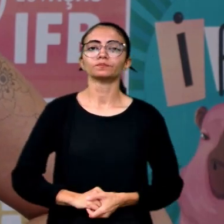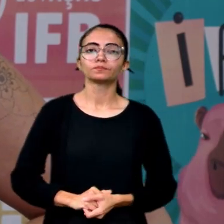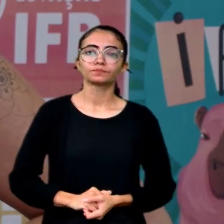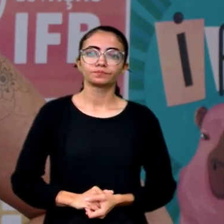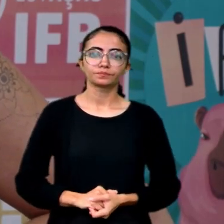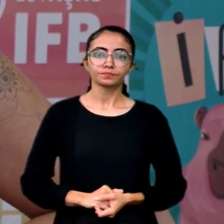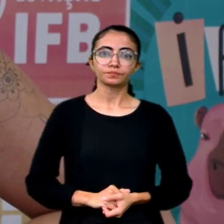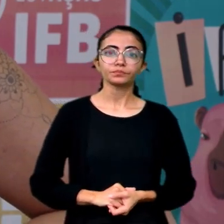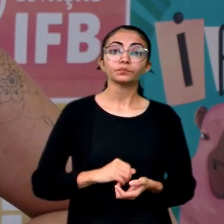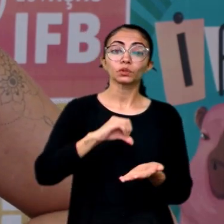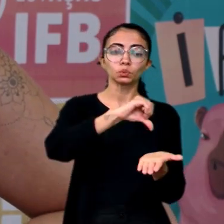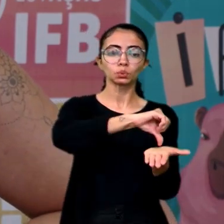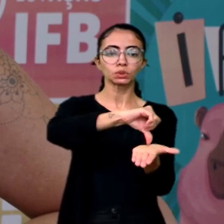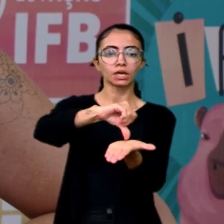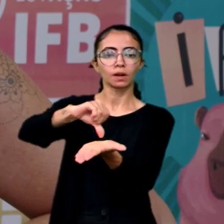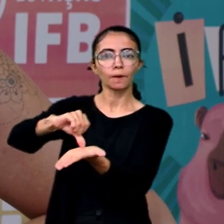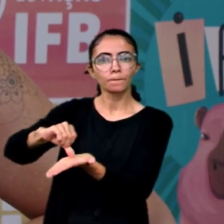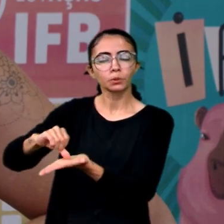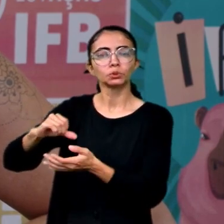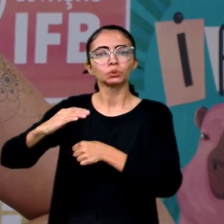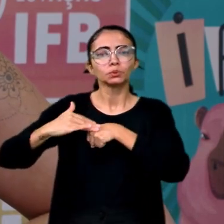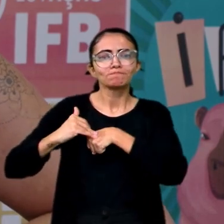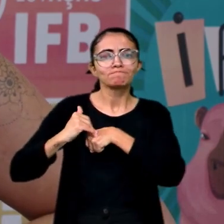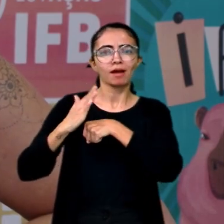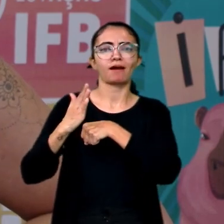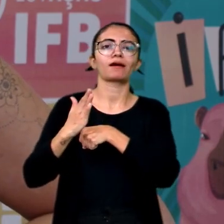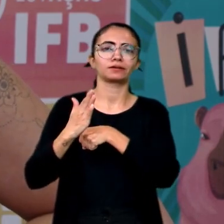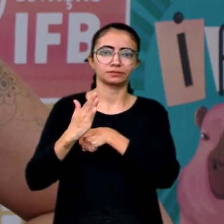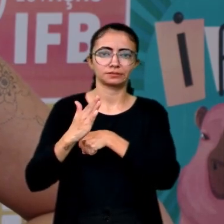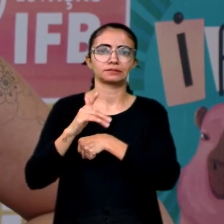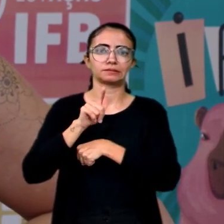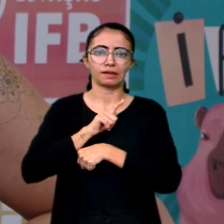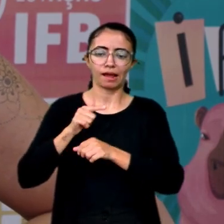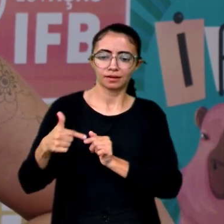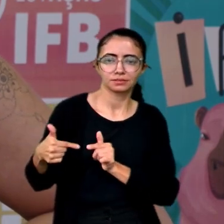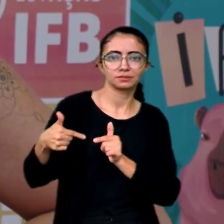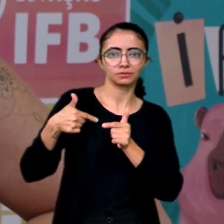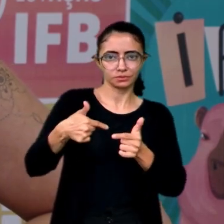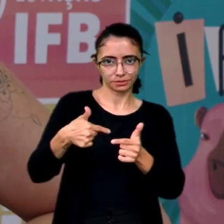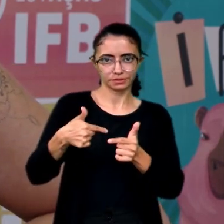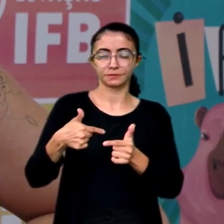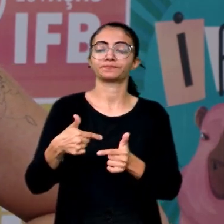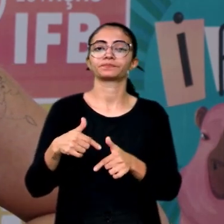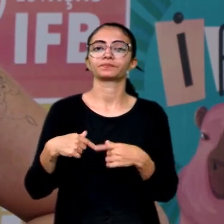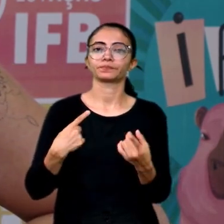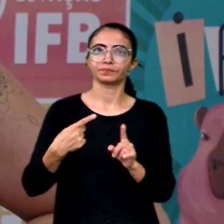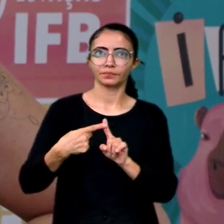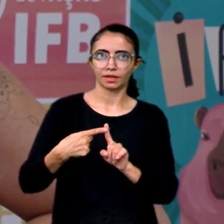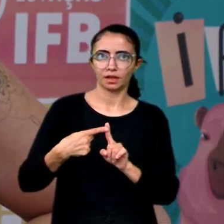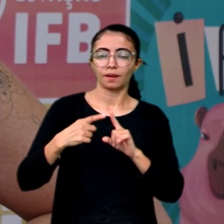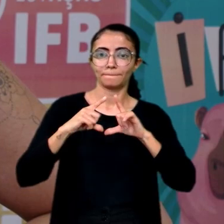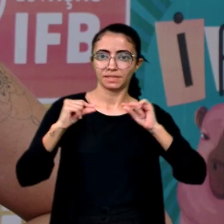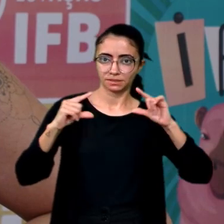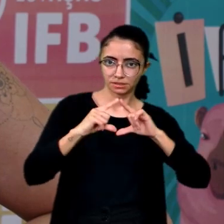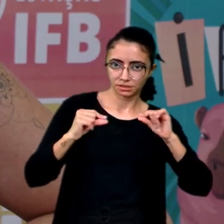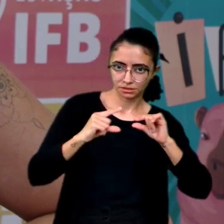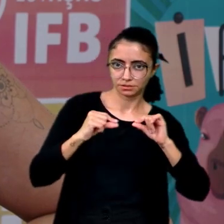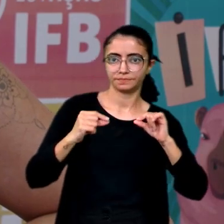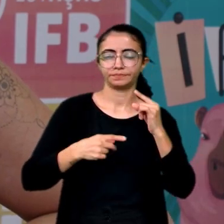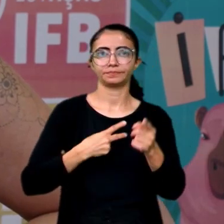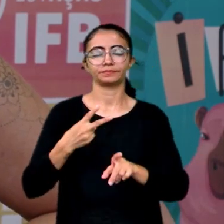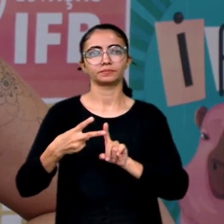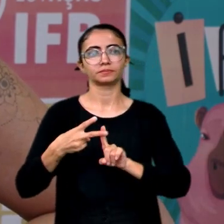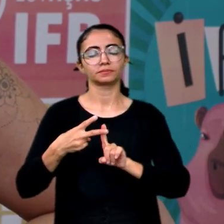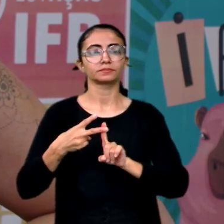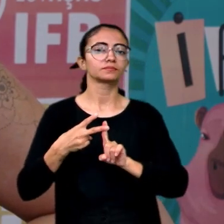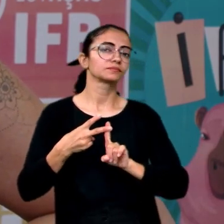Os campi que mais se destacam nessas ações são o Campus Brasília, o Campus São